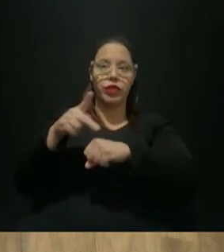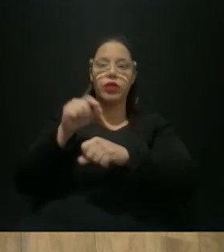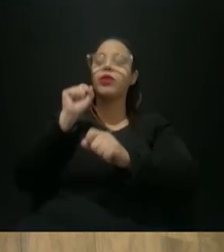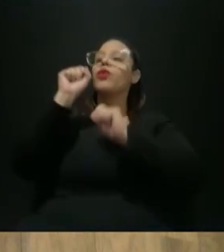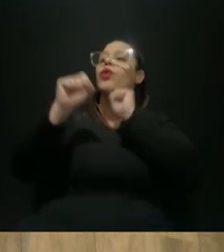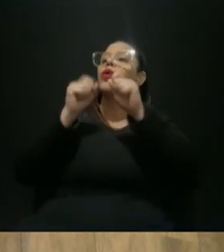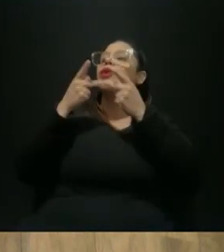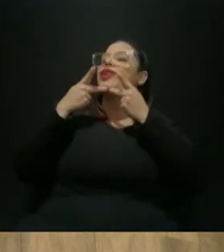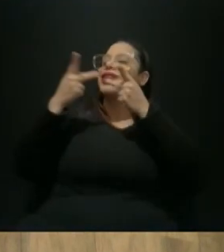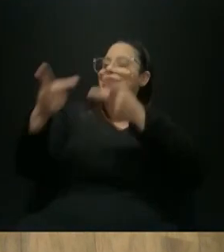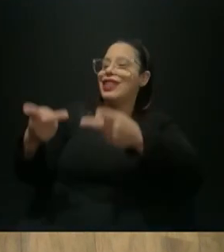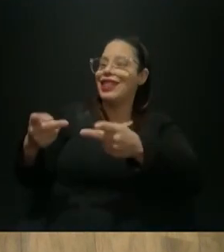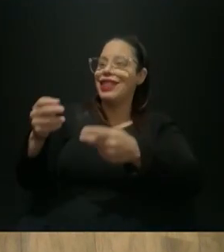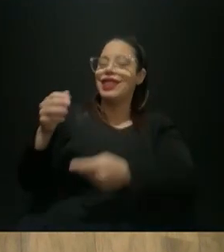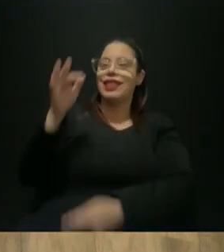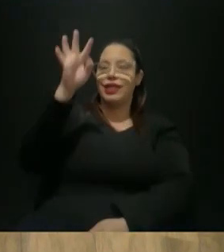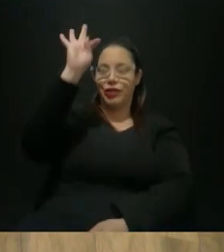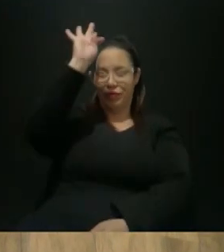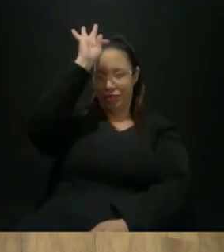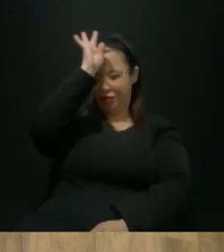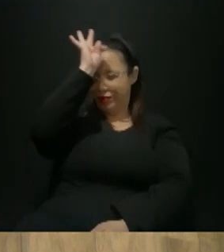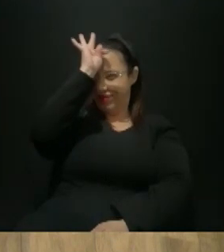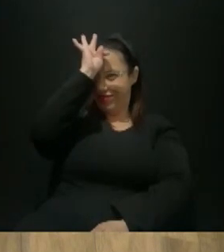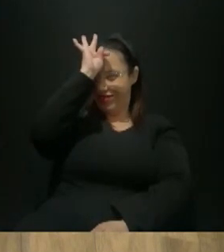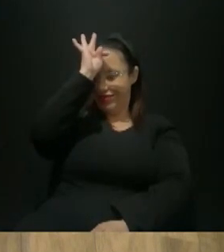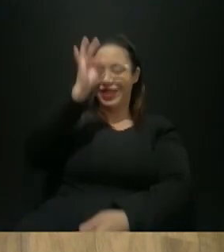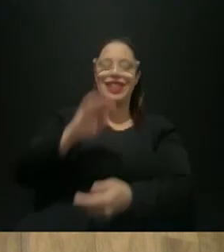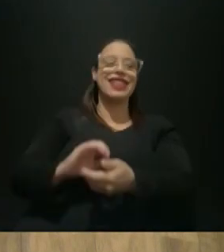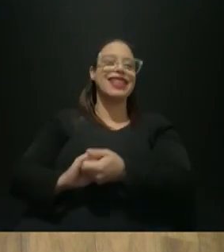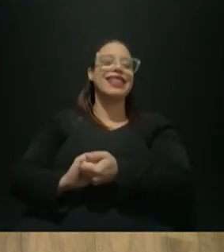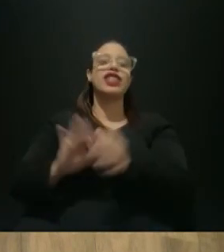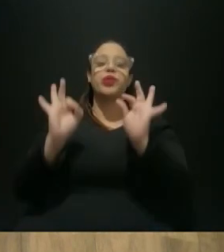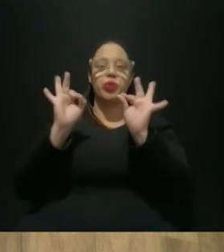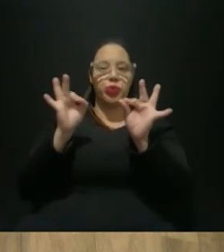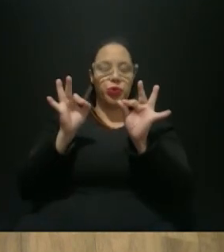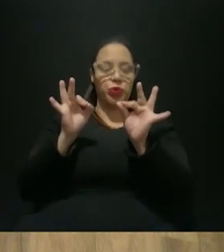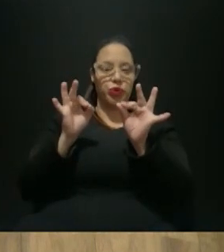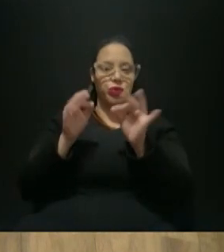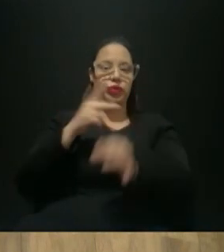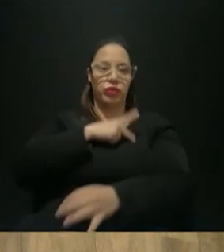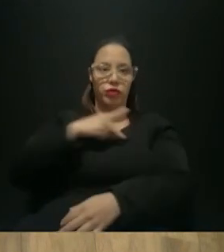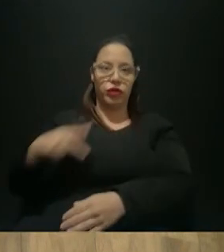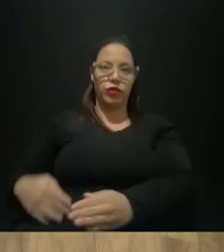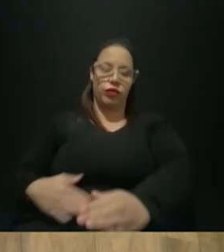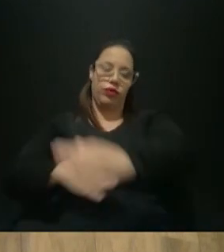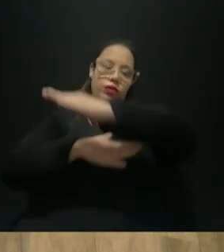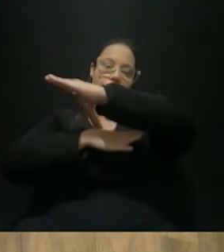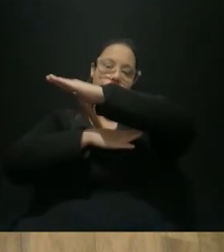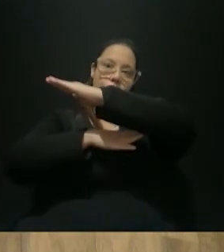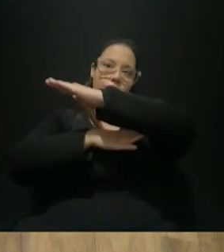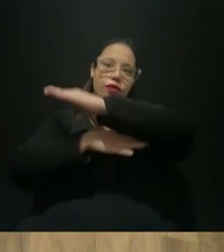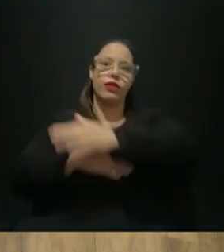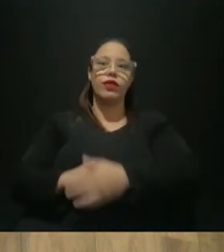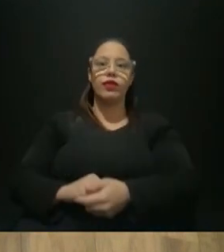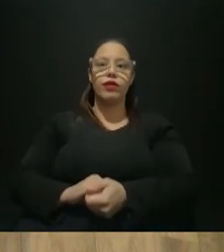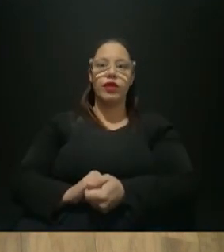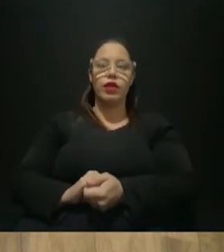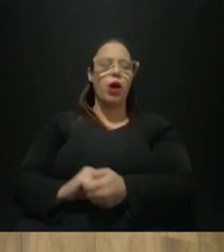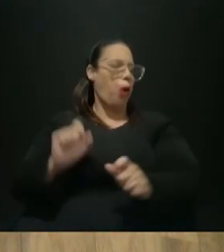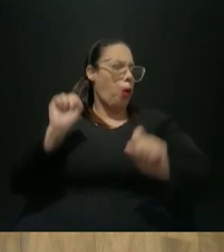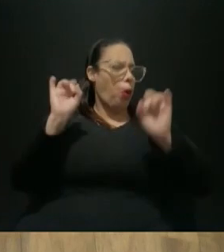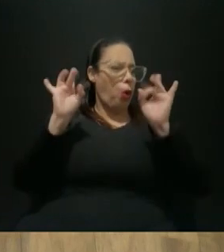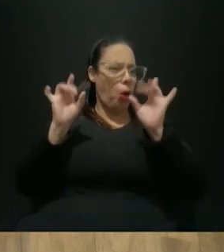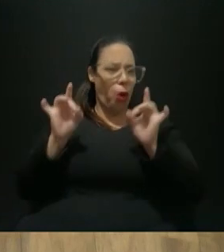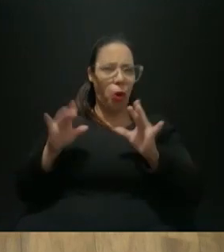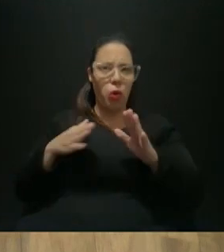ao Thiago Ferrari, que já foi inclusive vereador, presidente da Câmara, hoje está exercendo um papel essencial à frente do